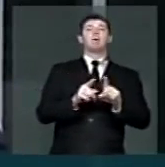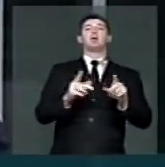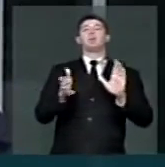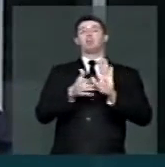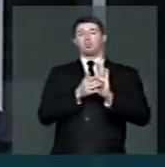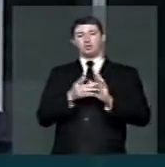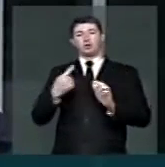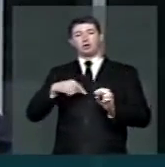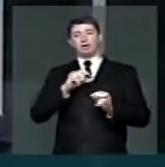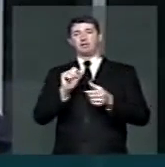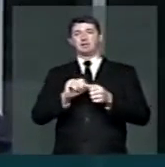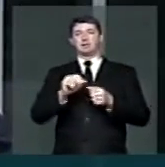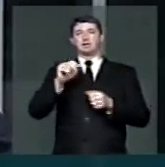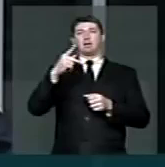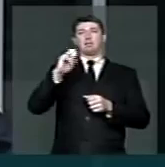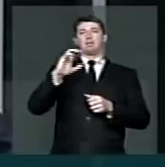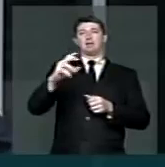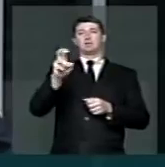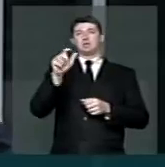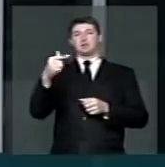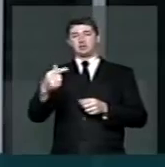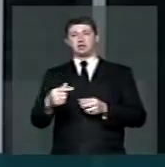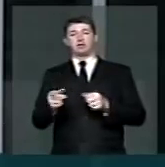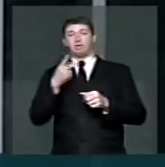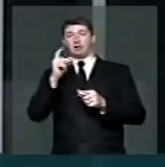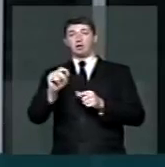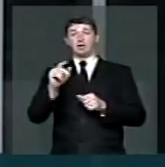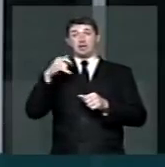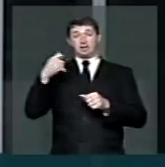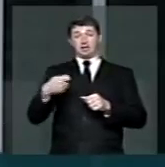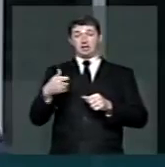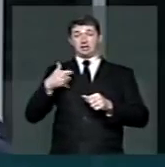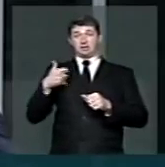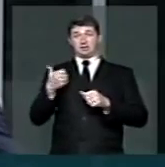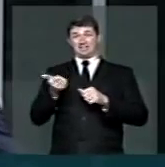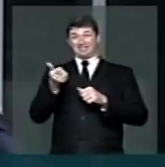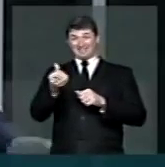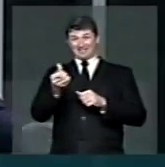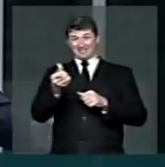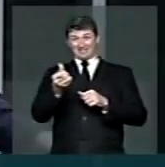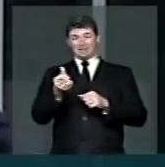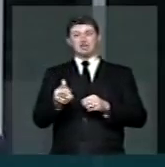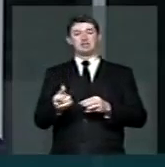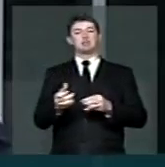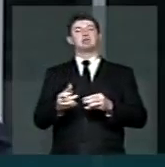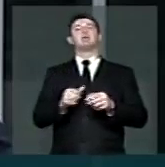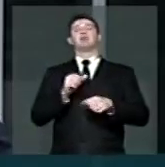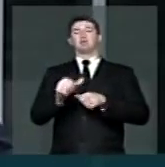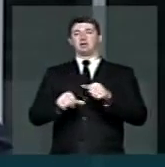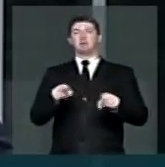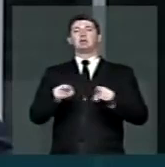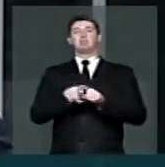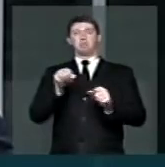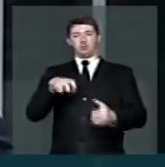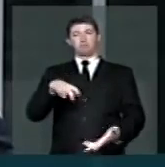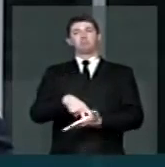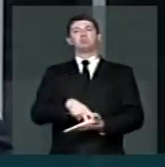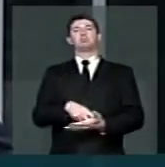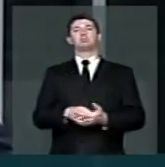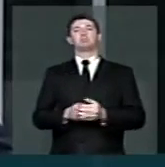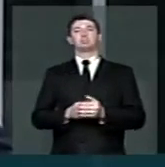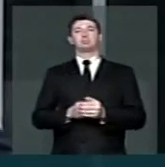nossa autoria da PEC 57, que estabelece que os maiores de 16 anos, eles passem a ser penalmente